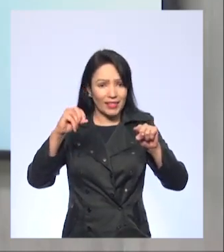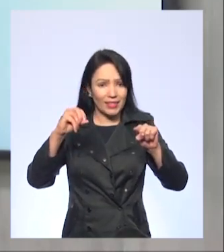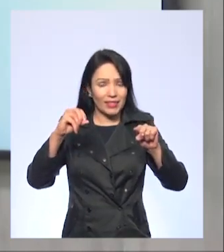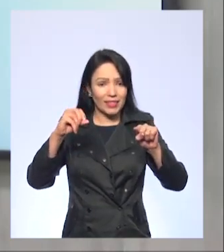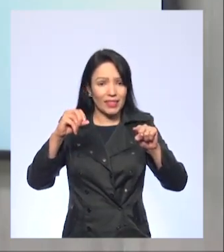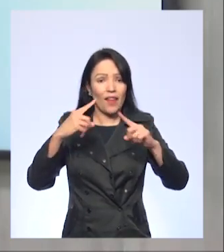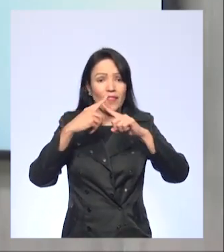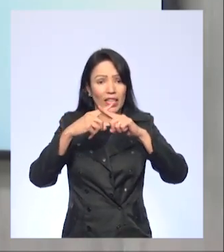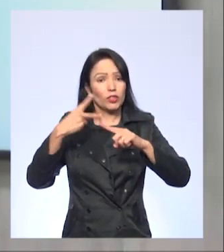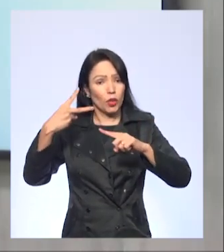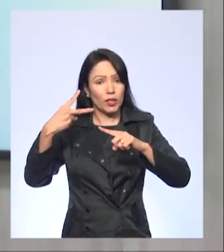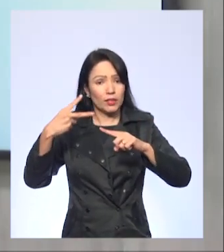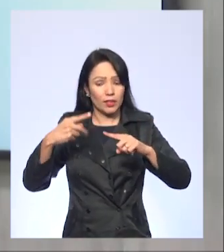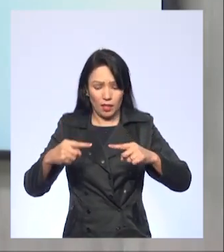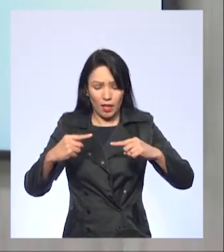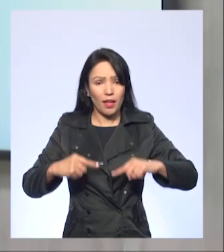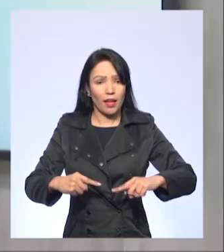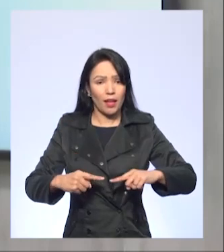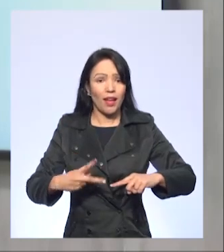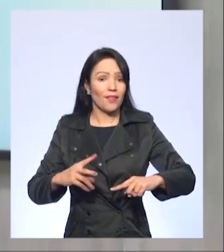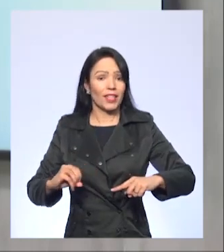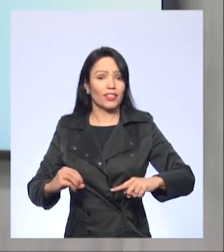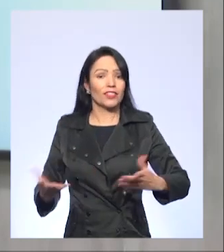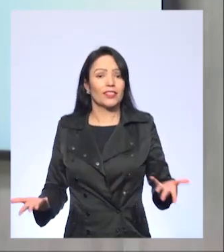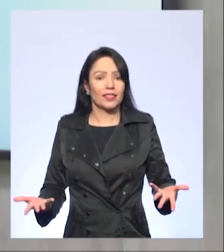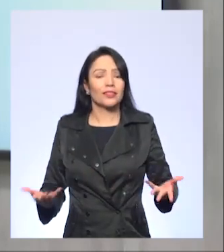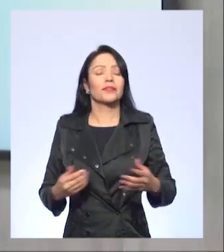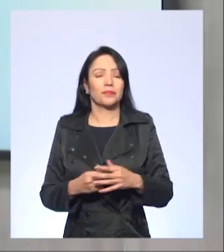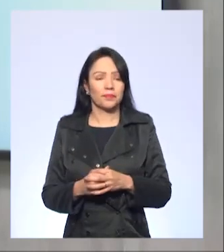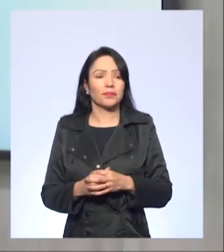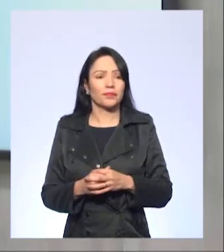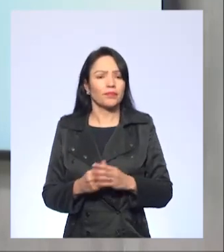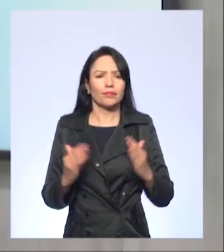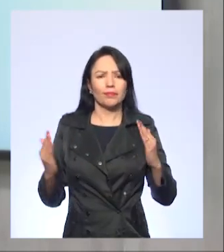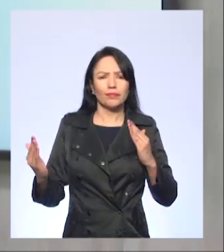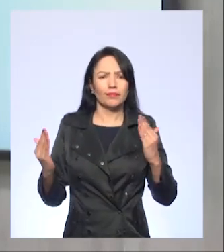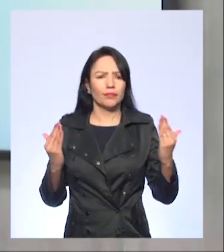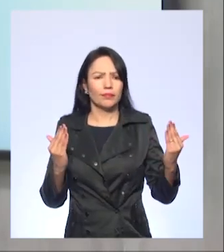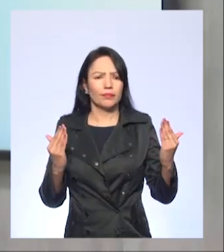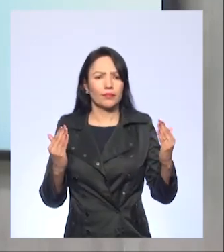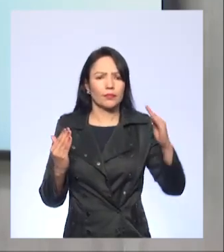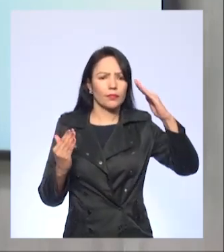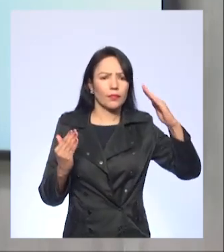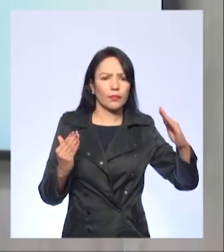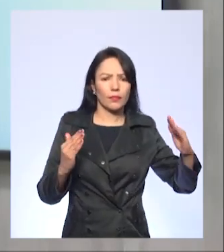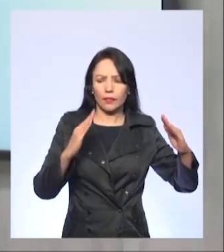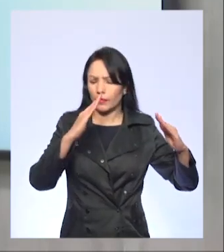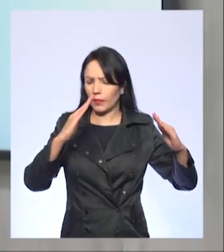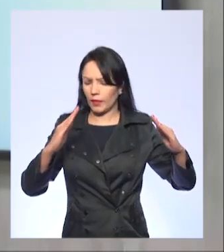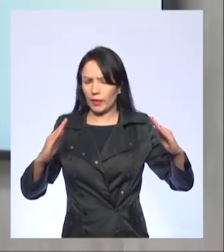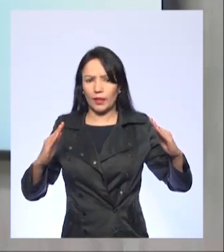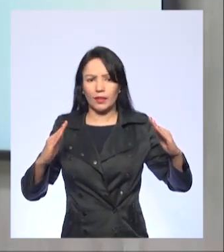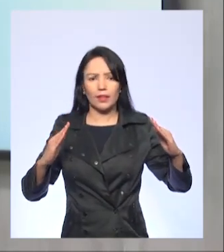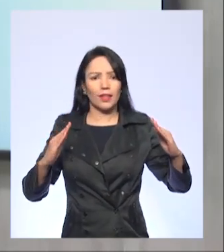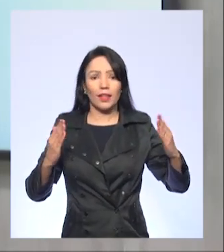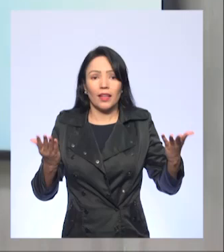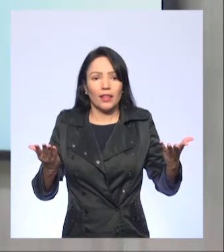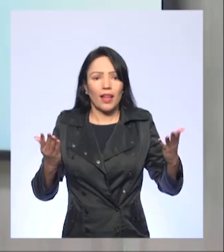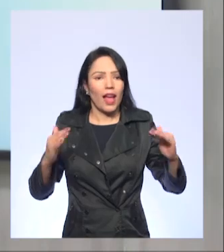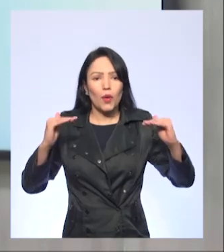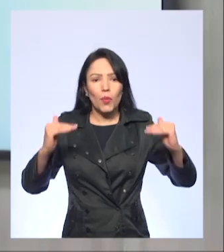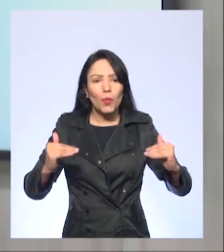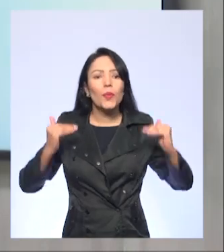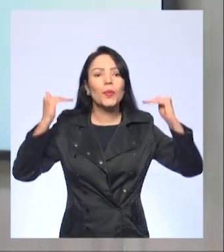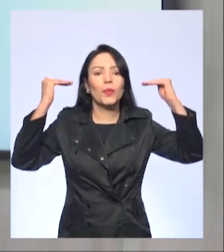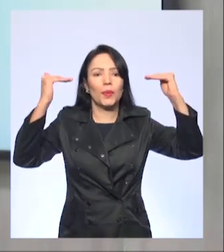base existe entre as alturas dos dois triângulos, entre os lados correspondentes dos dois triângulos. Se a basona é o dobro da basinha, a altura